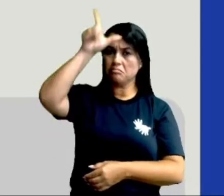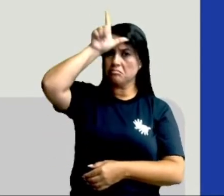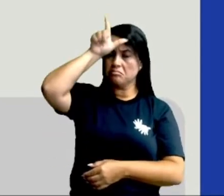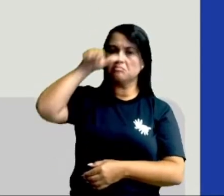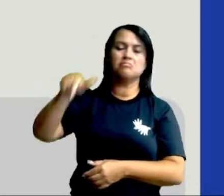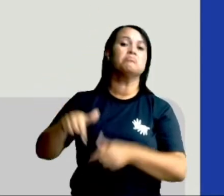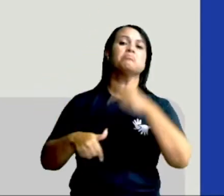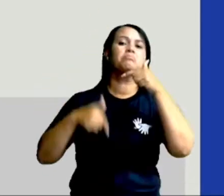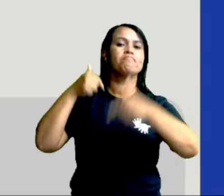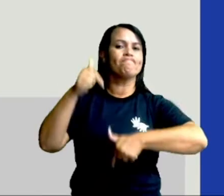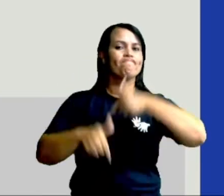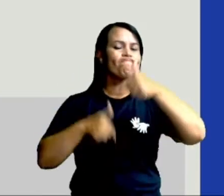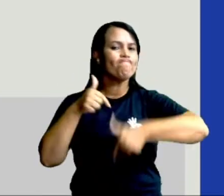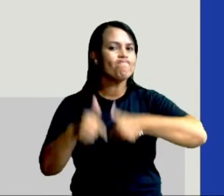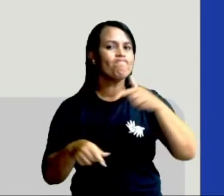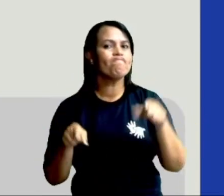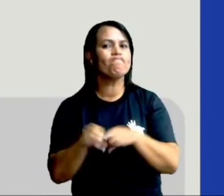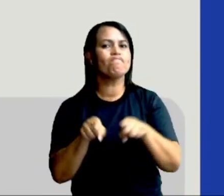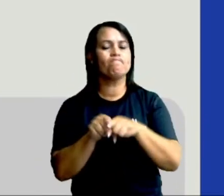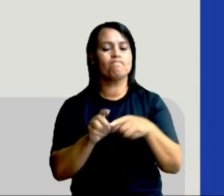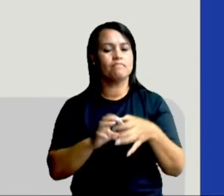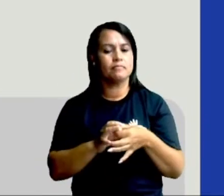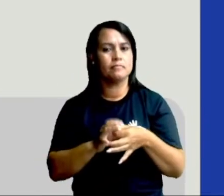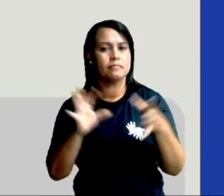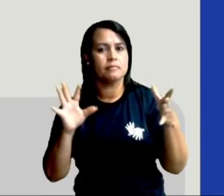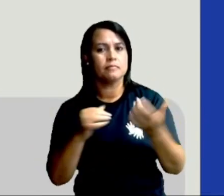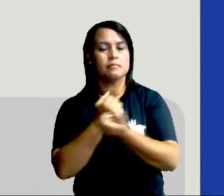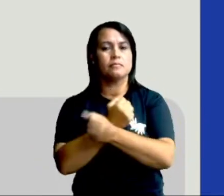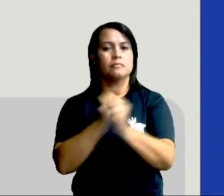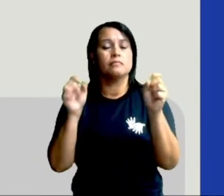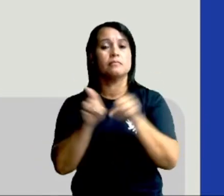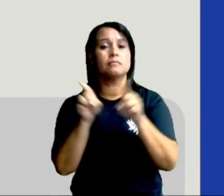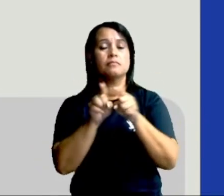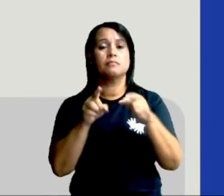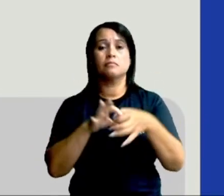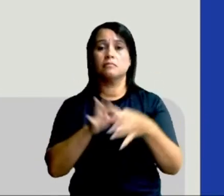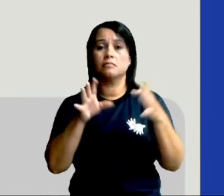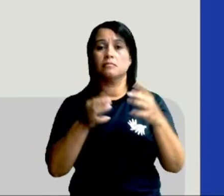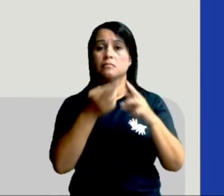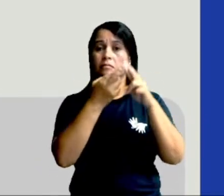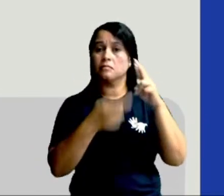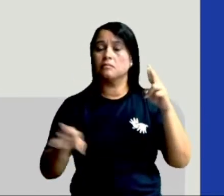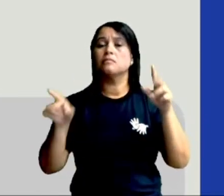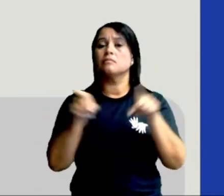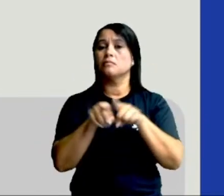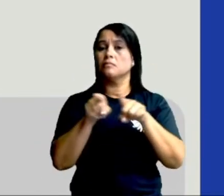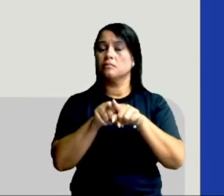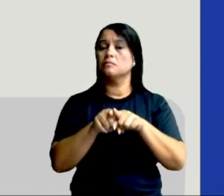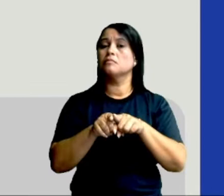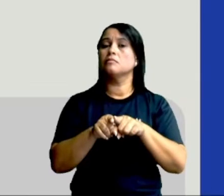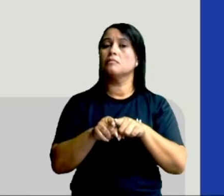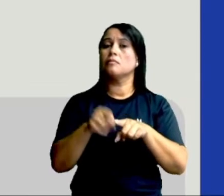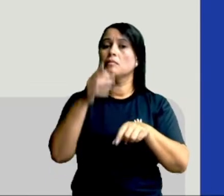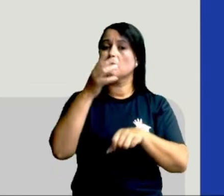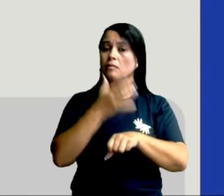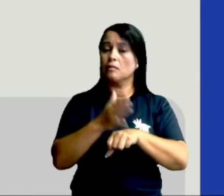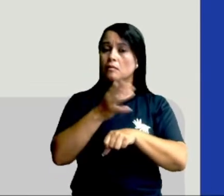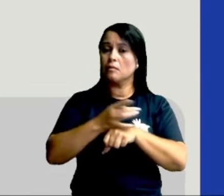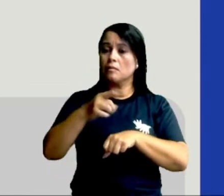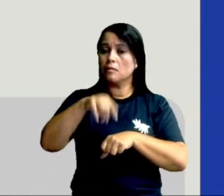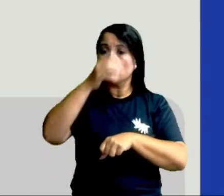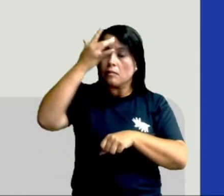contra a escravidão, lutou também pela liberdade de culto religioso e pela prática da cultura africana